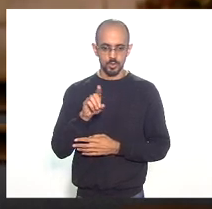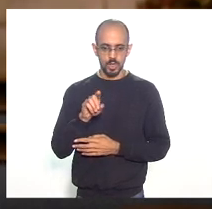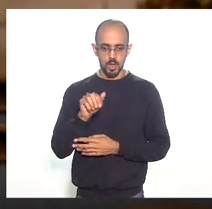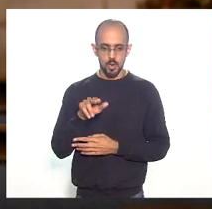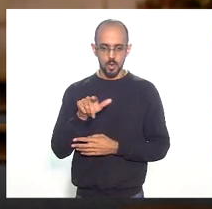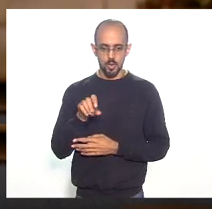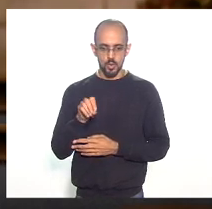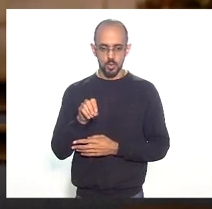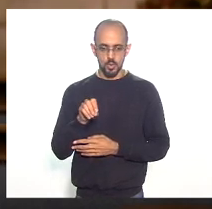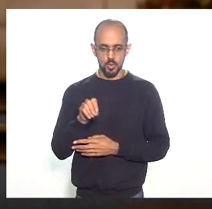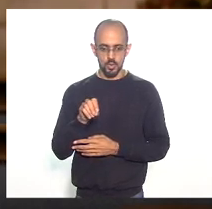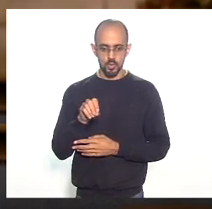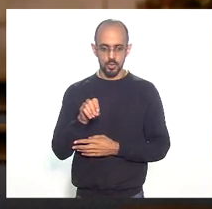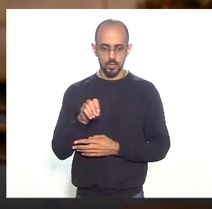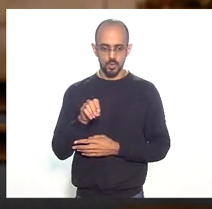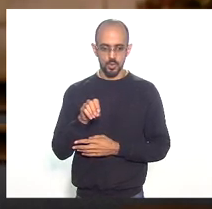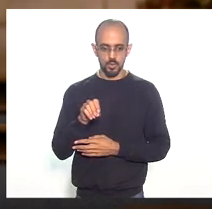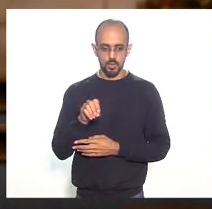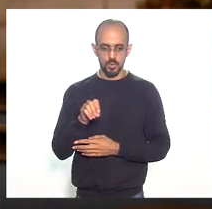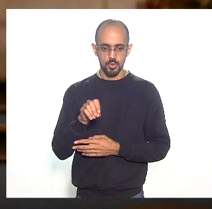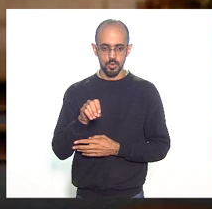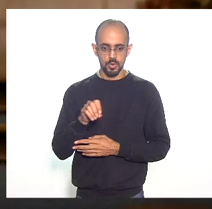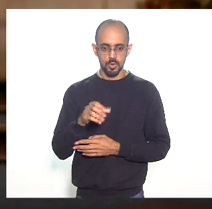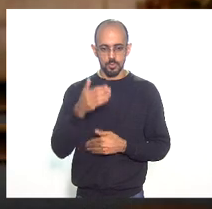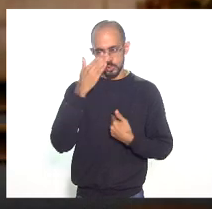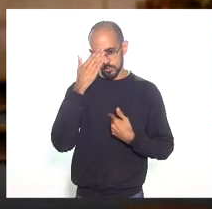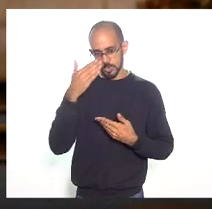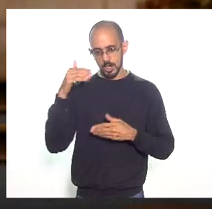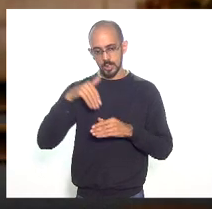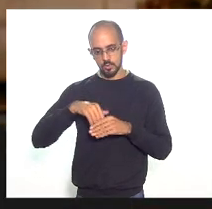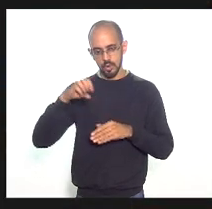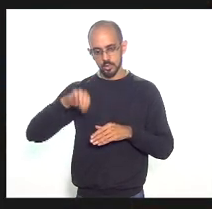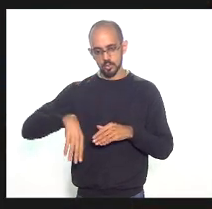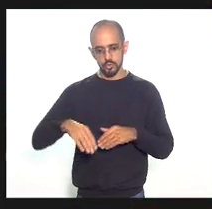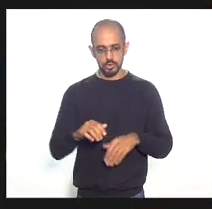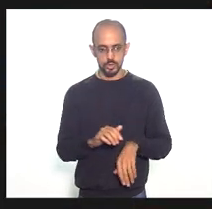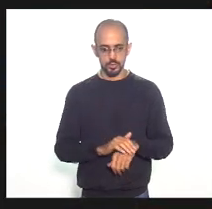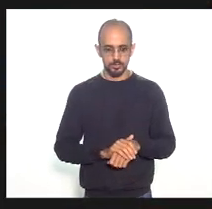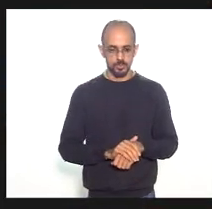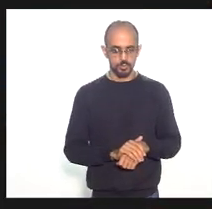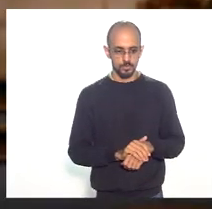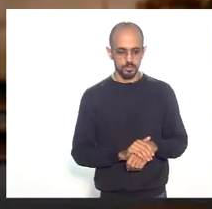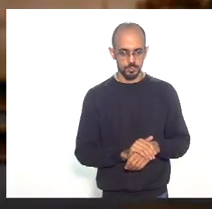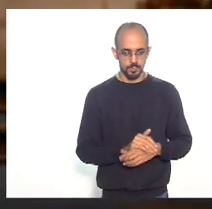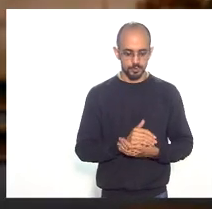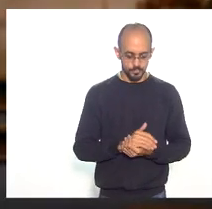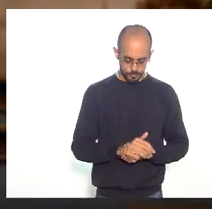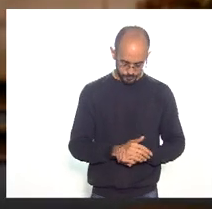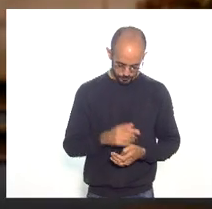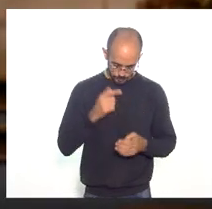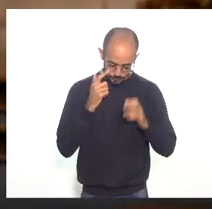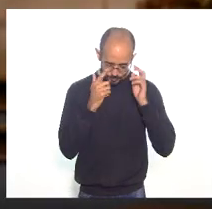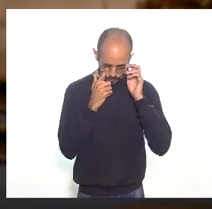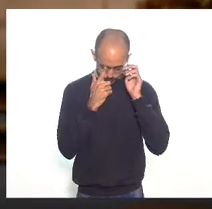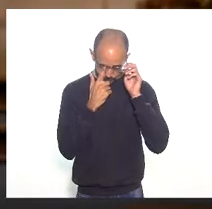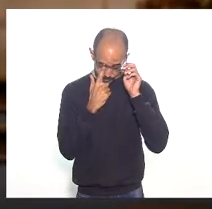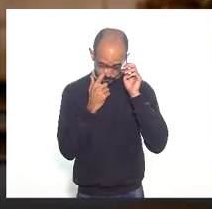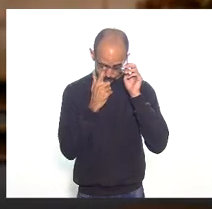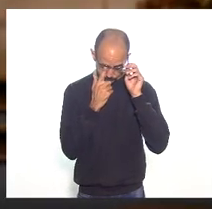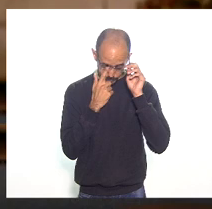se deslocando. Deputado Deodaldo. Obrigado, presidente. Voto sim, presidente. Está ruim a minha recepção aqui. Ok.